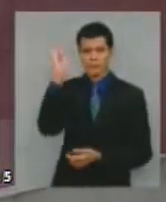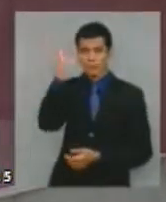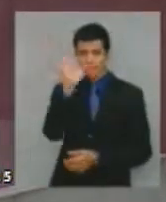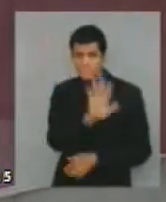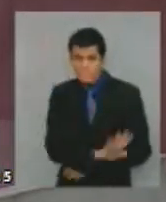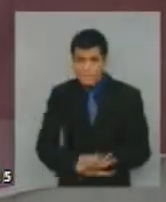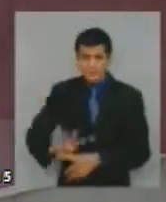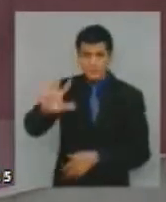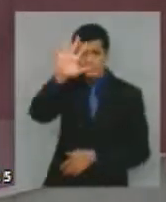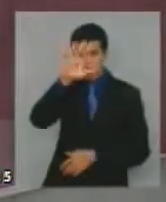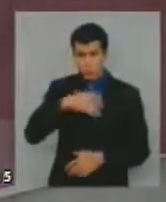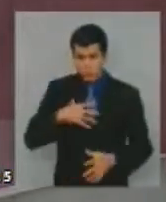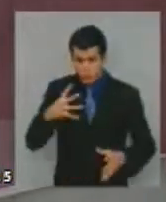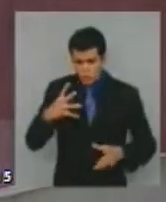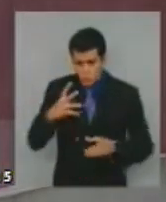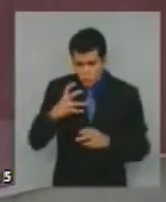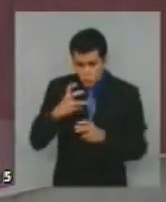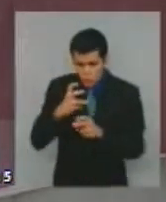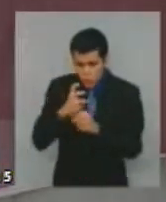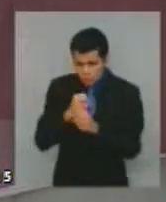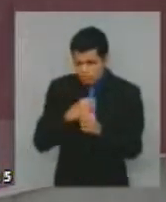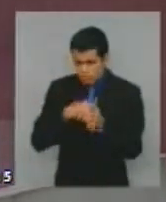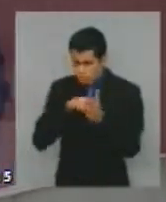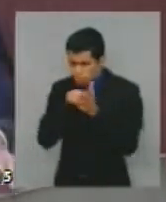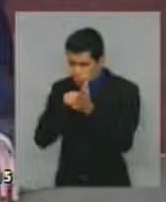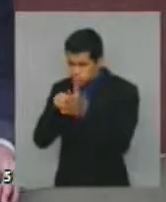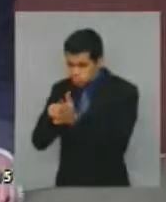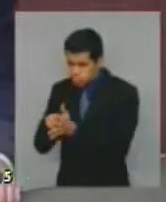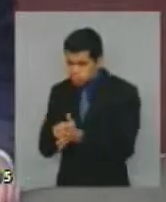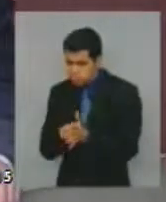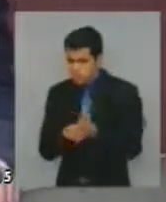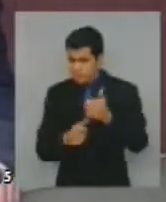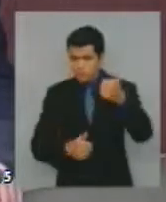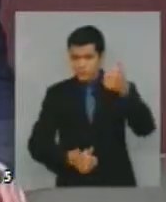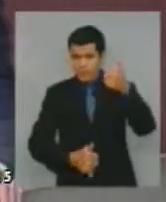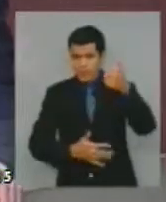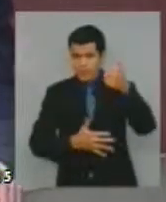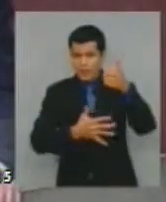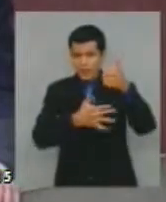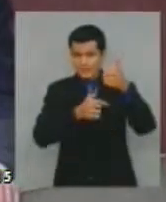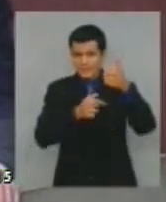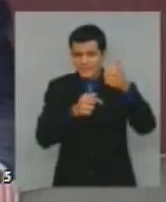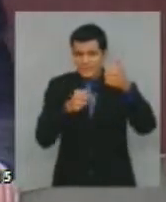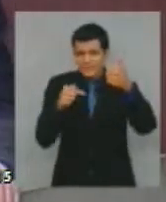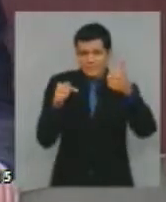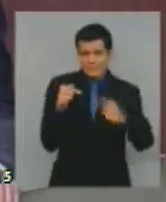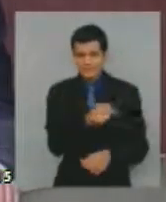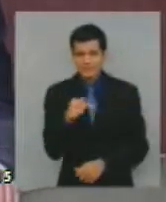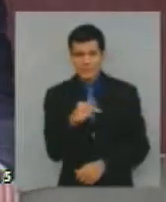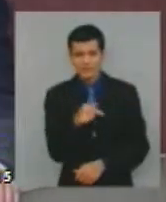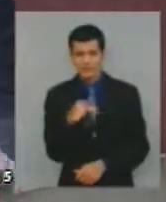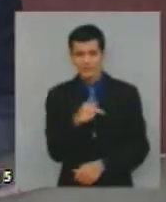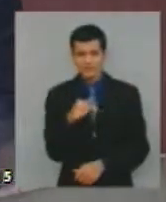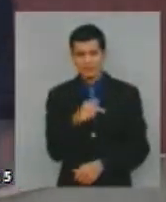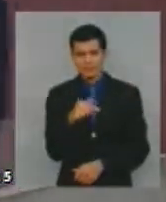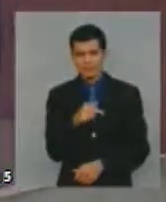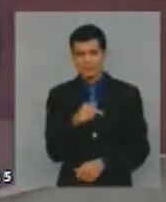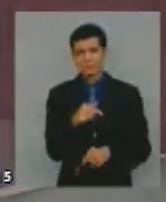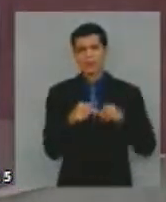7ª posição no ranking de assassinatos de jovens no